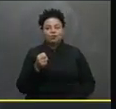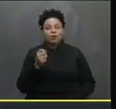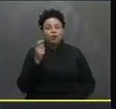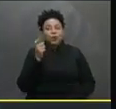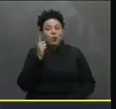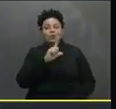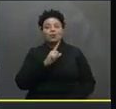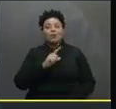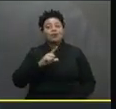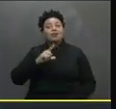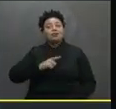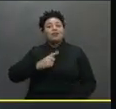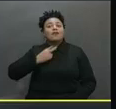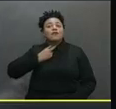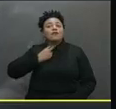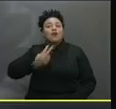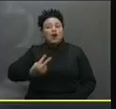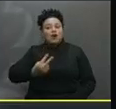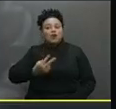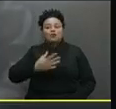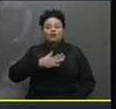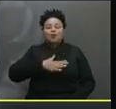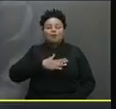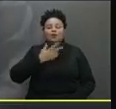voz, com a minha fala,